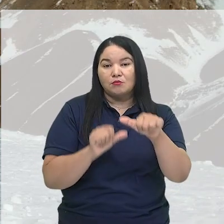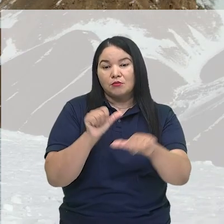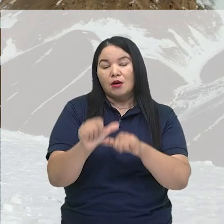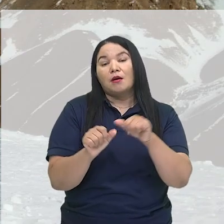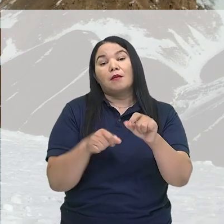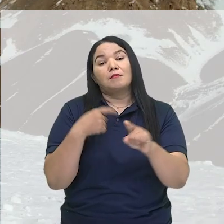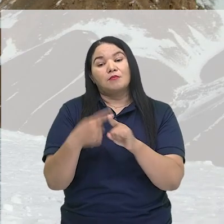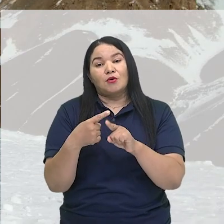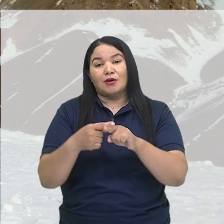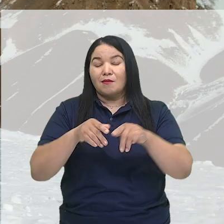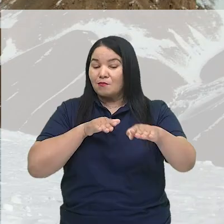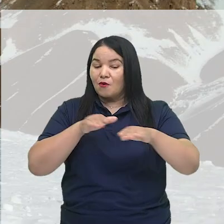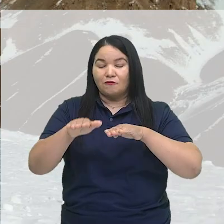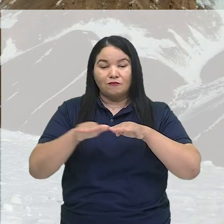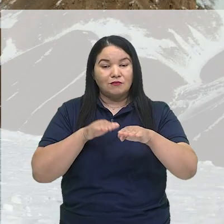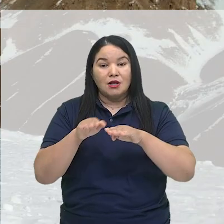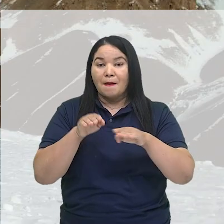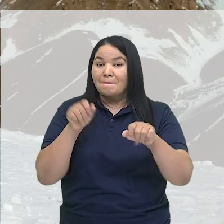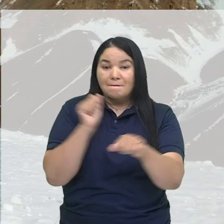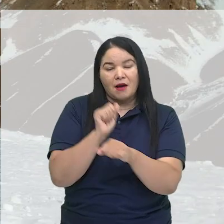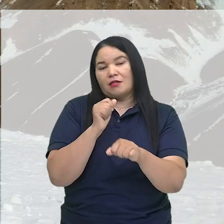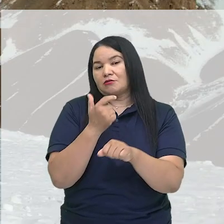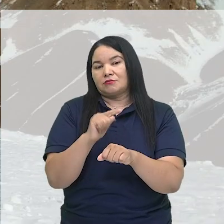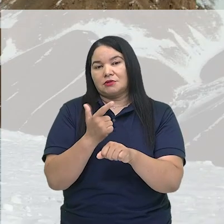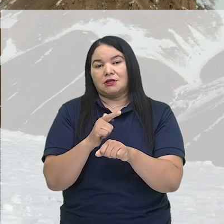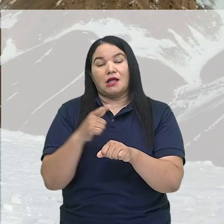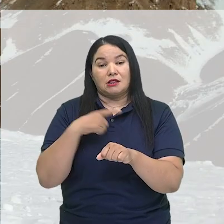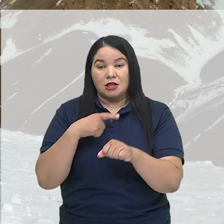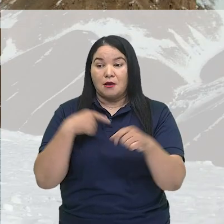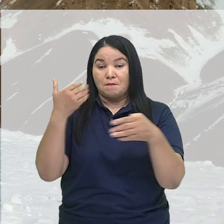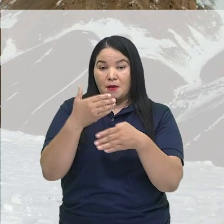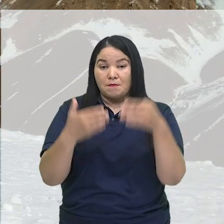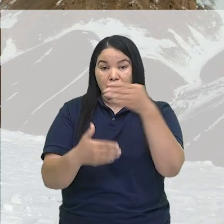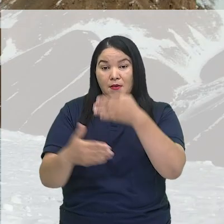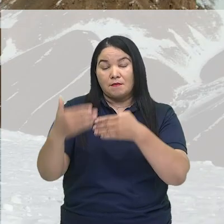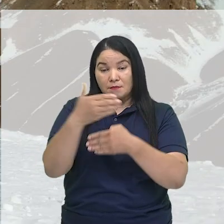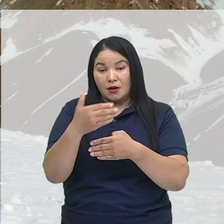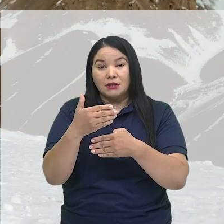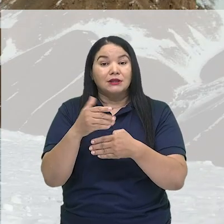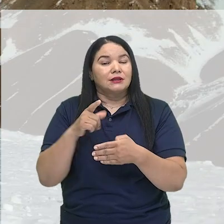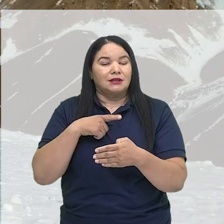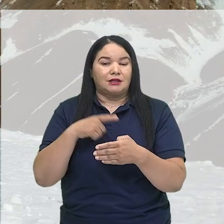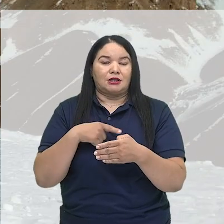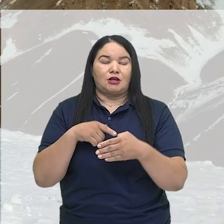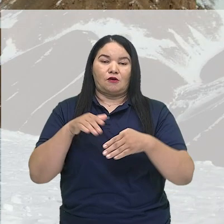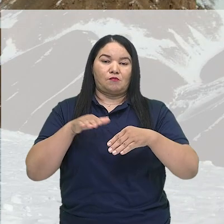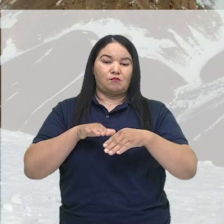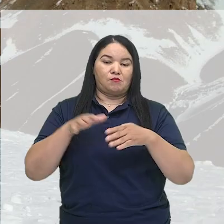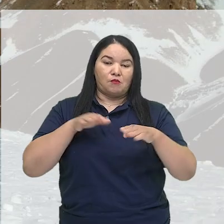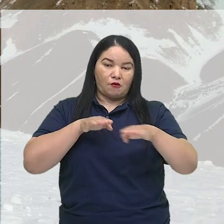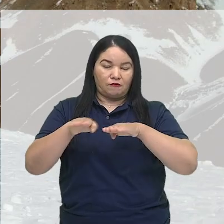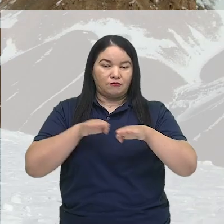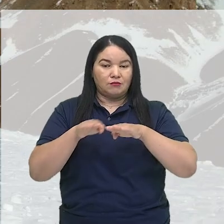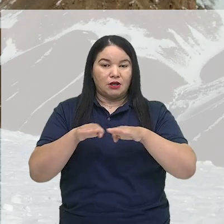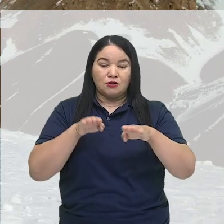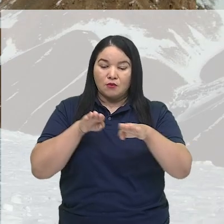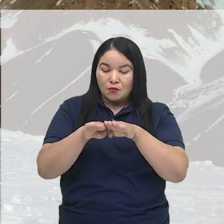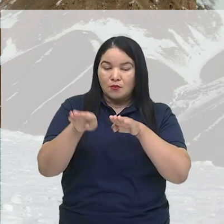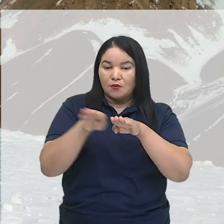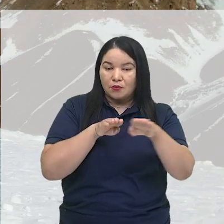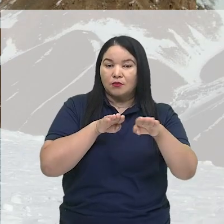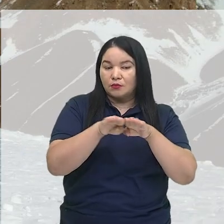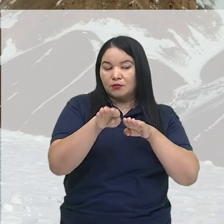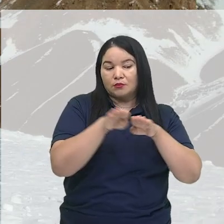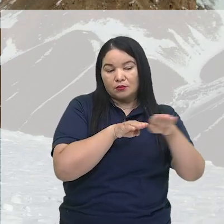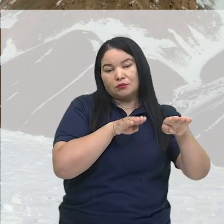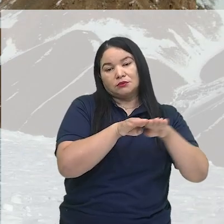que não param. Se tem movimentos de placas tectônicas, tem sempre essas rochas